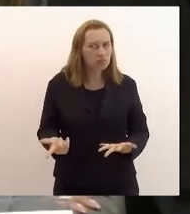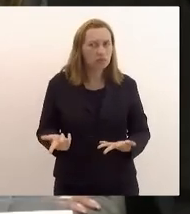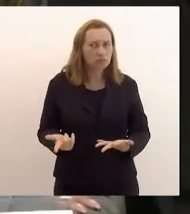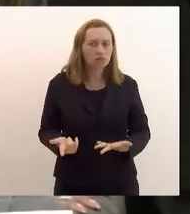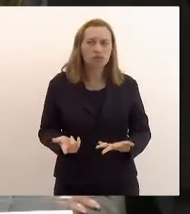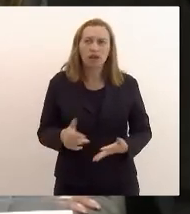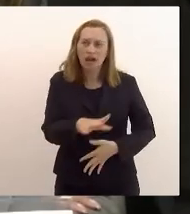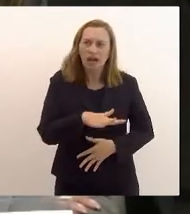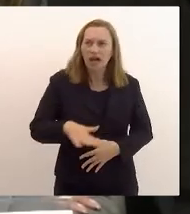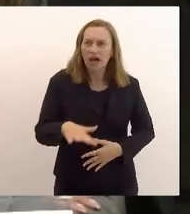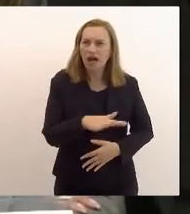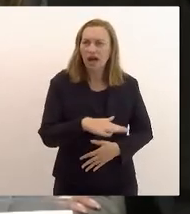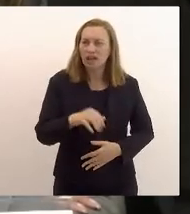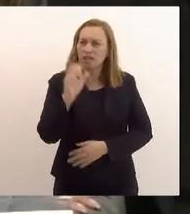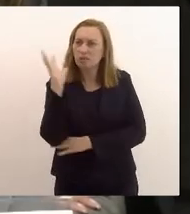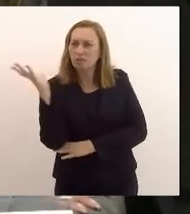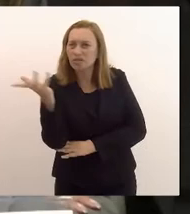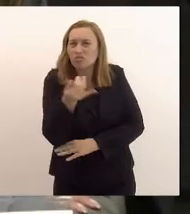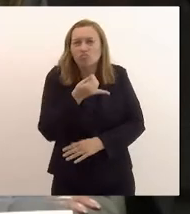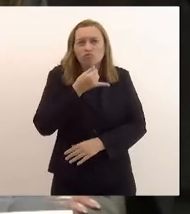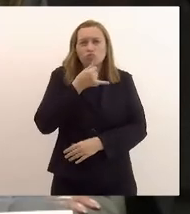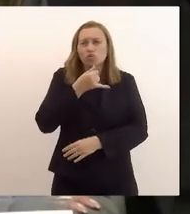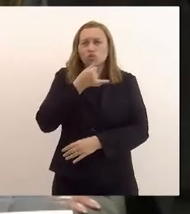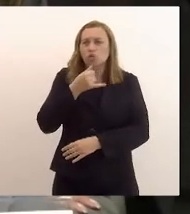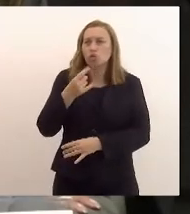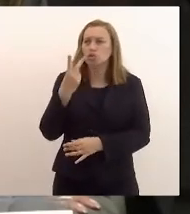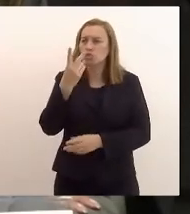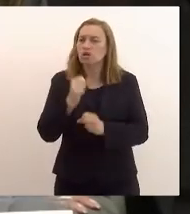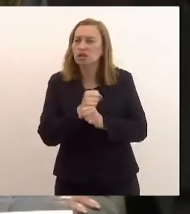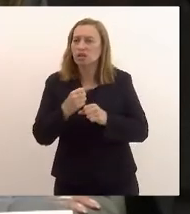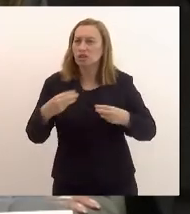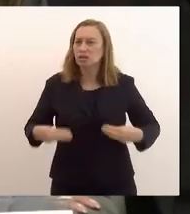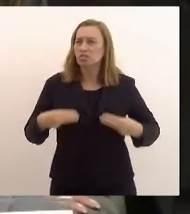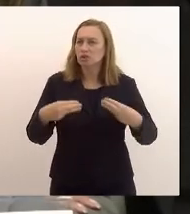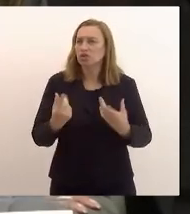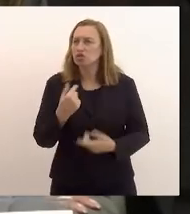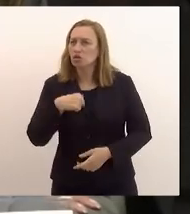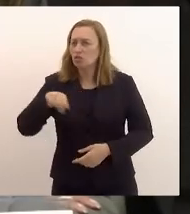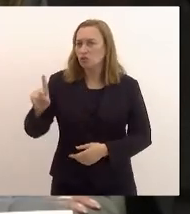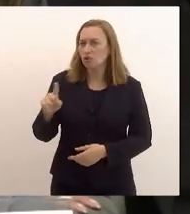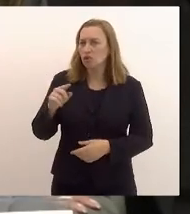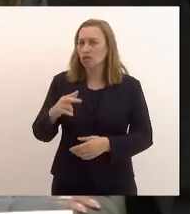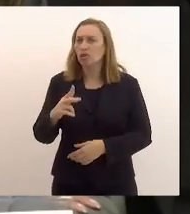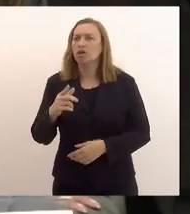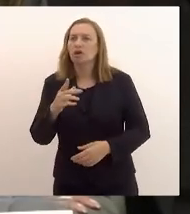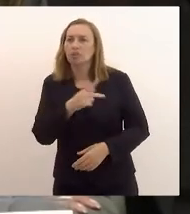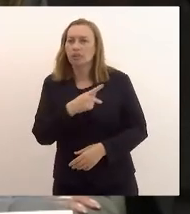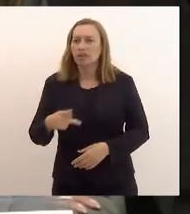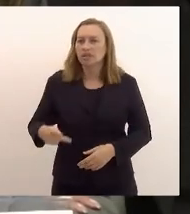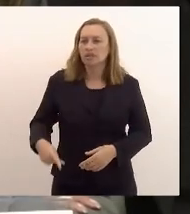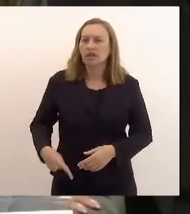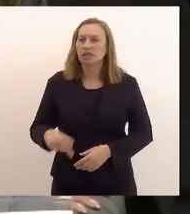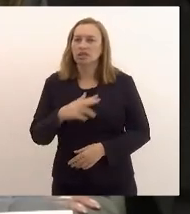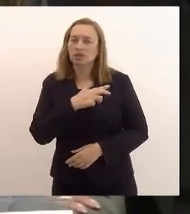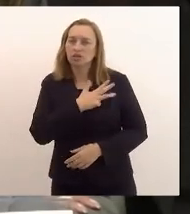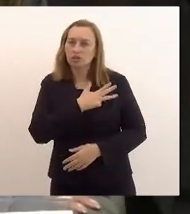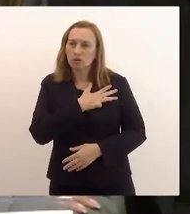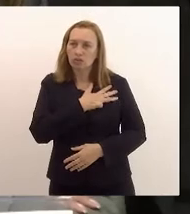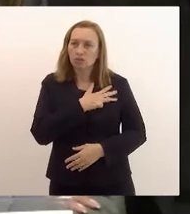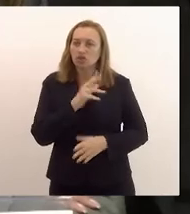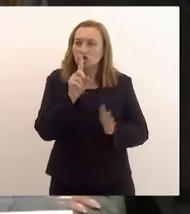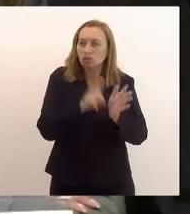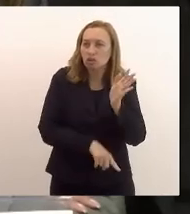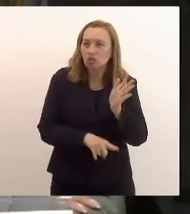completa área ambiental da tristeza na eu fui dois anos Ministro do presidente Lula reduzidos à metade o desmatamento da Amazônia